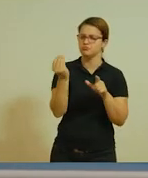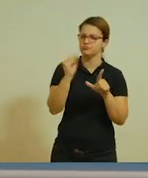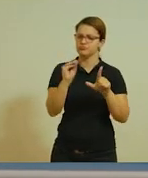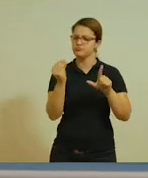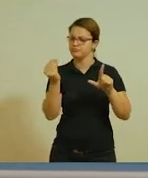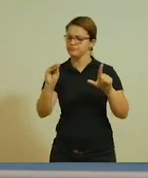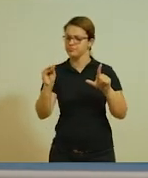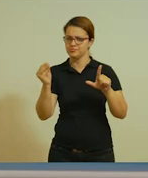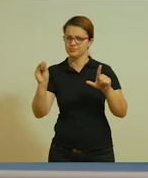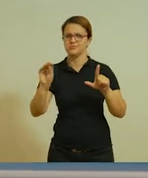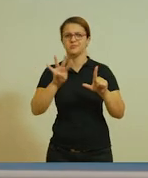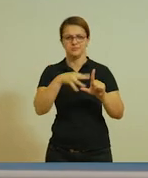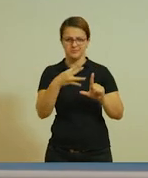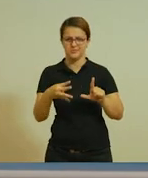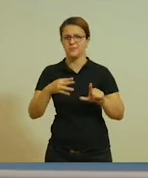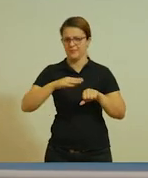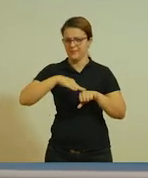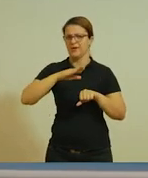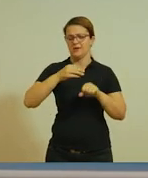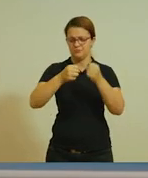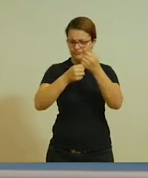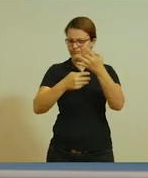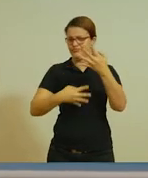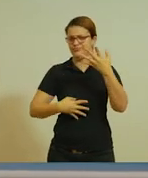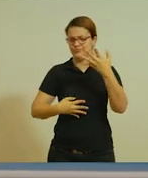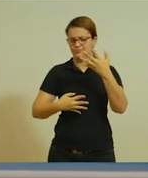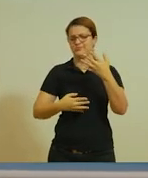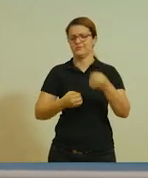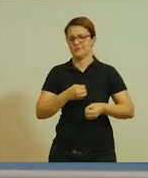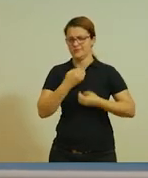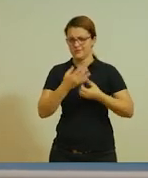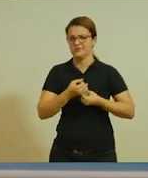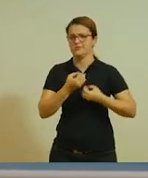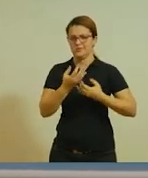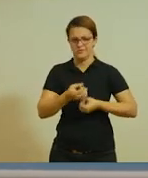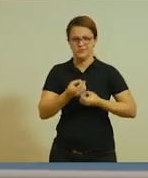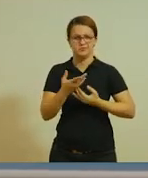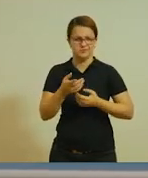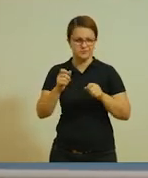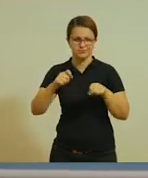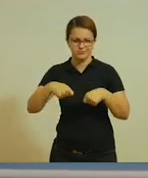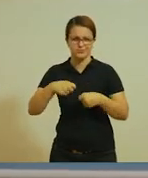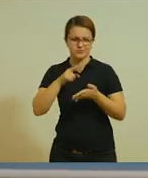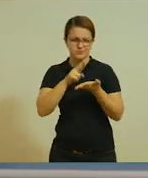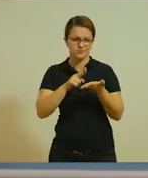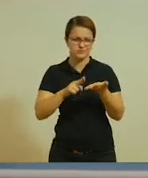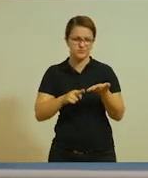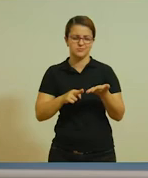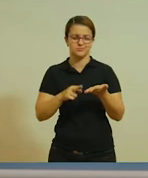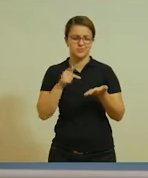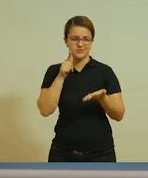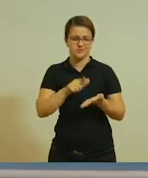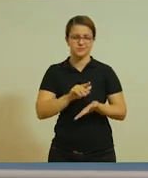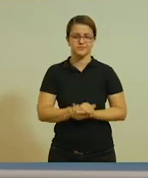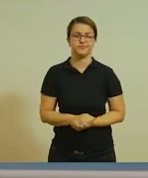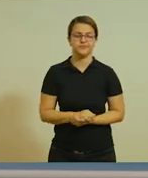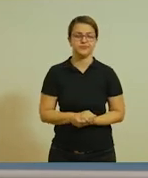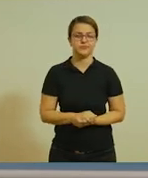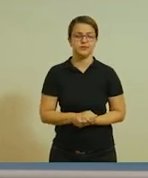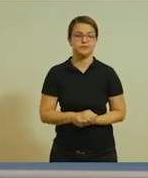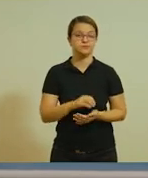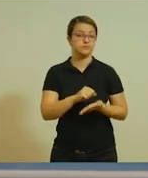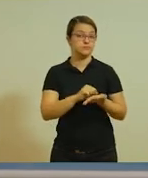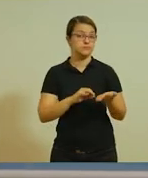tabela. Lembra que são mais tabelas que tem lá na atividade, tá bom? Mas com a informação dessas 2, vocês conseguem terminar de fazer as outras.